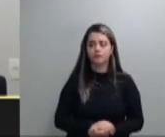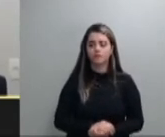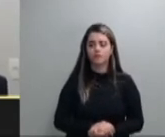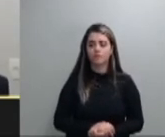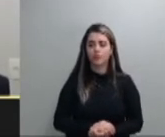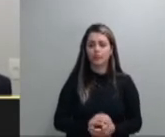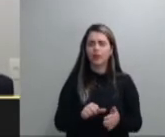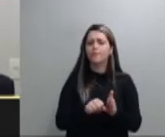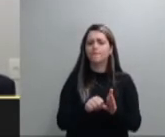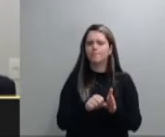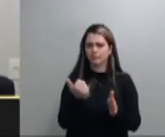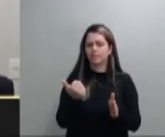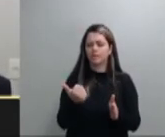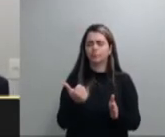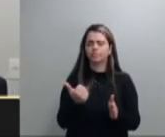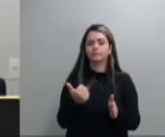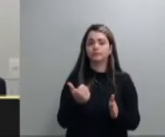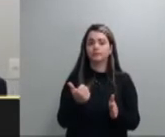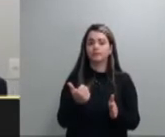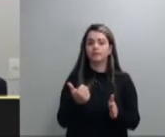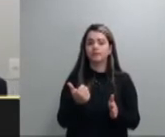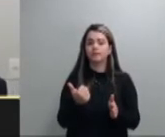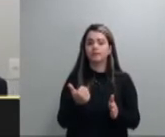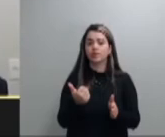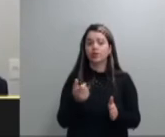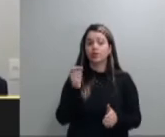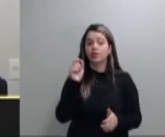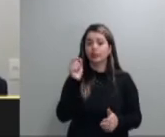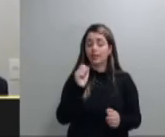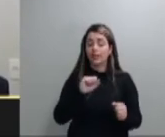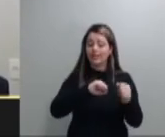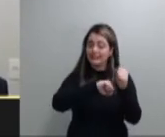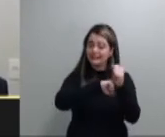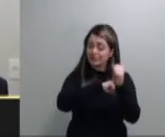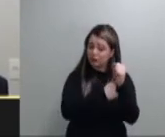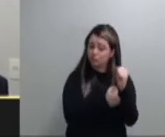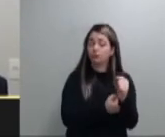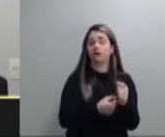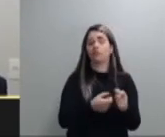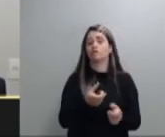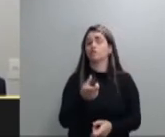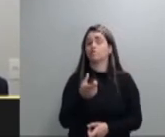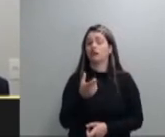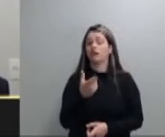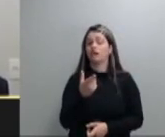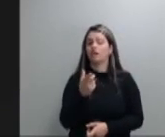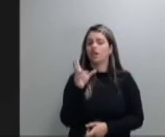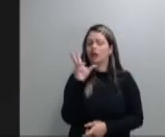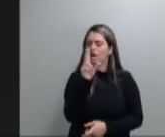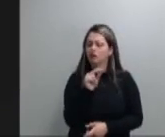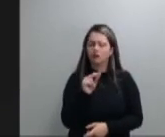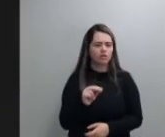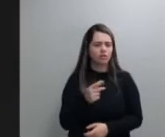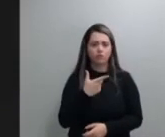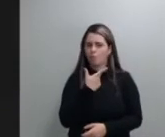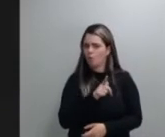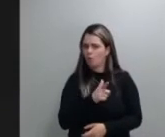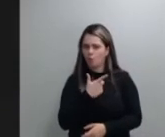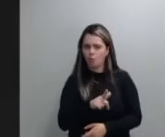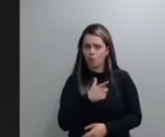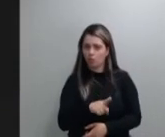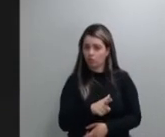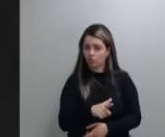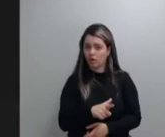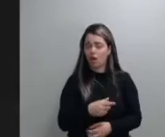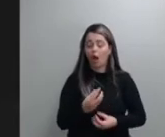que a concessão da segurança teria estabelecido um critério que não fora, em momento algum, estabelecido e